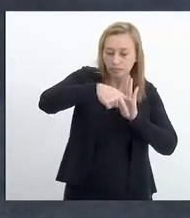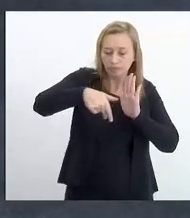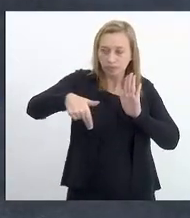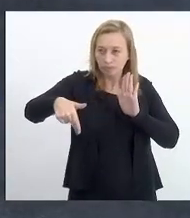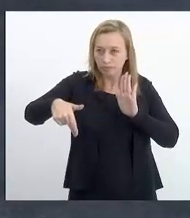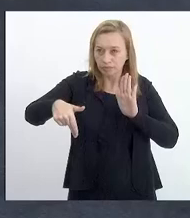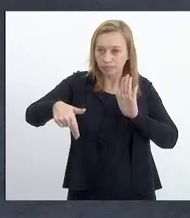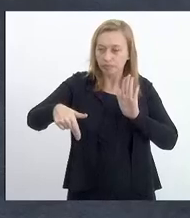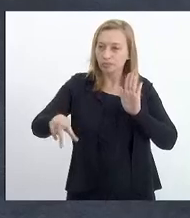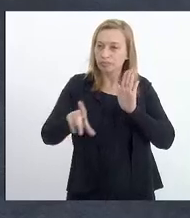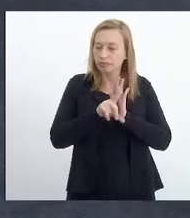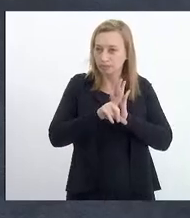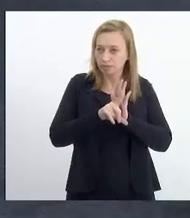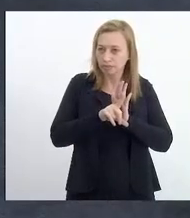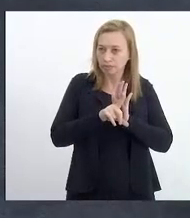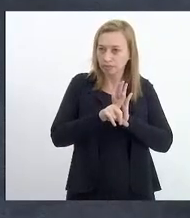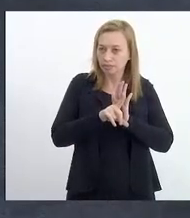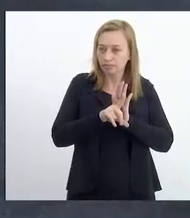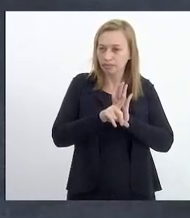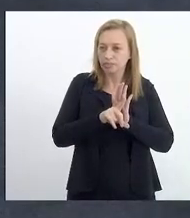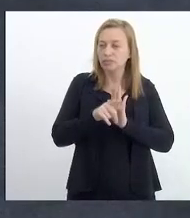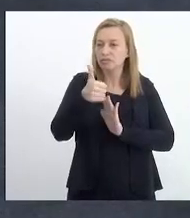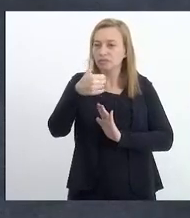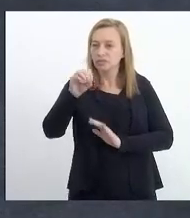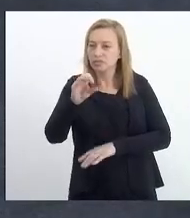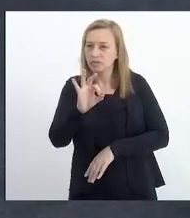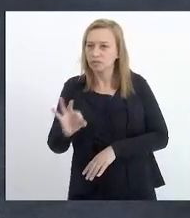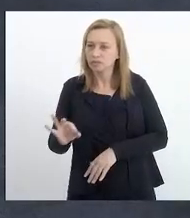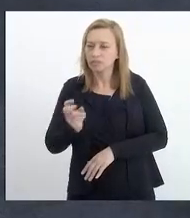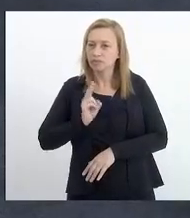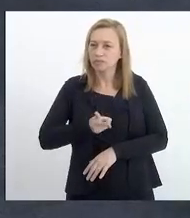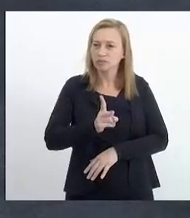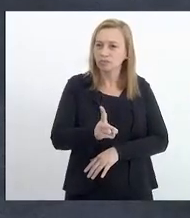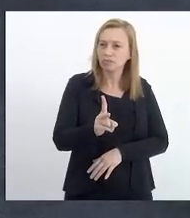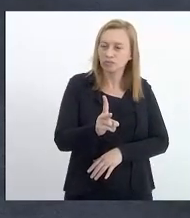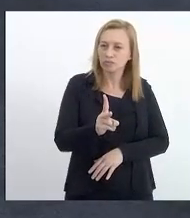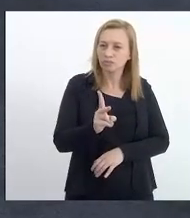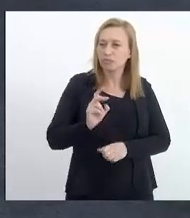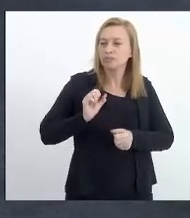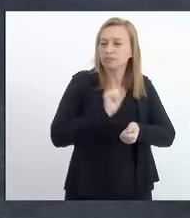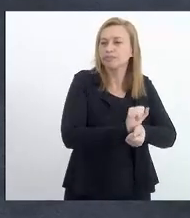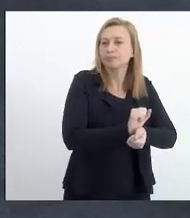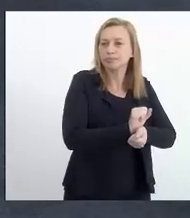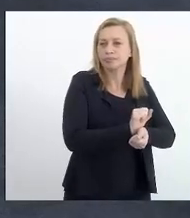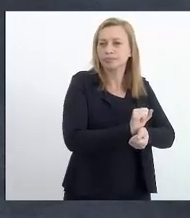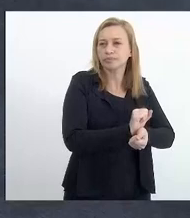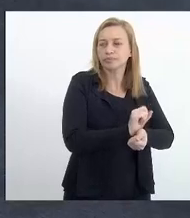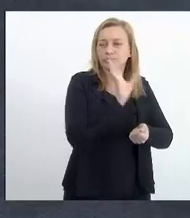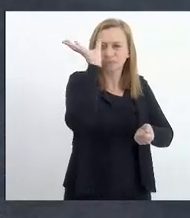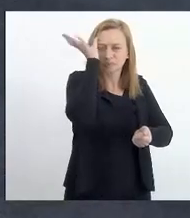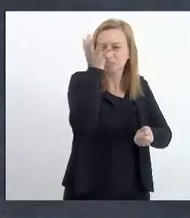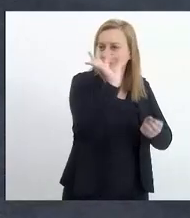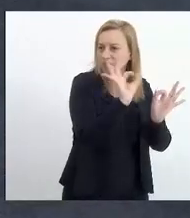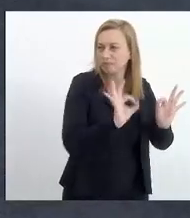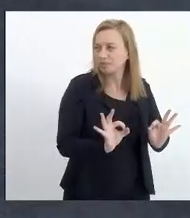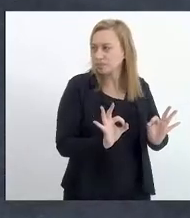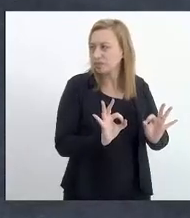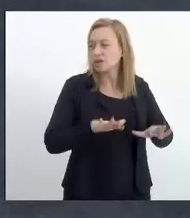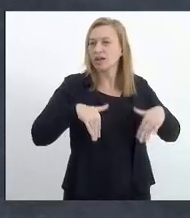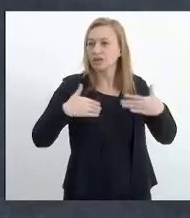51, 10% dessas pessoas ficam ainda no elevador, ficam travadas. Então, assim,